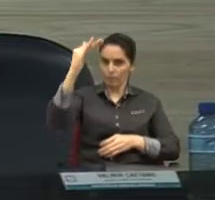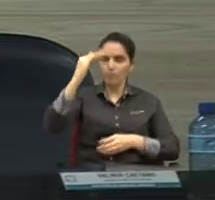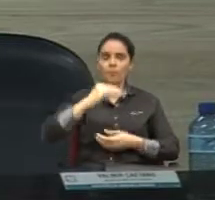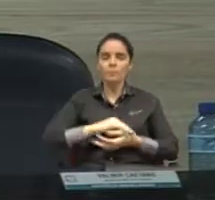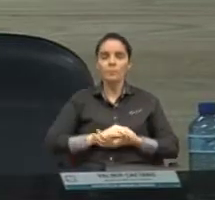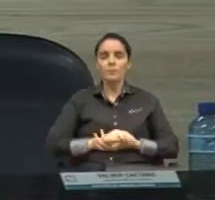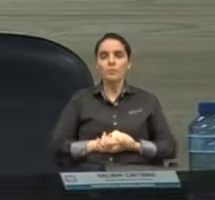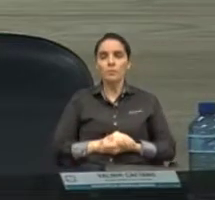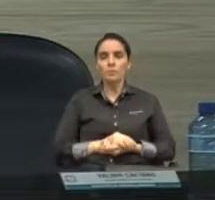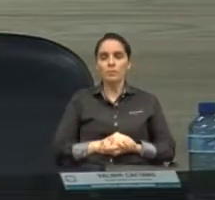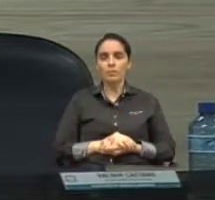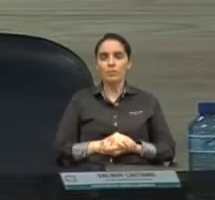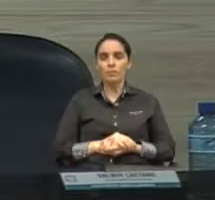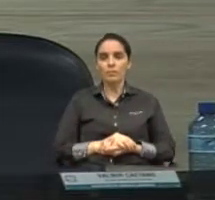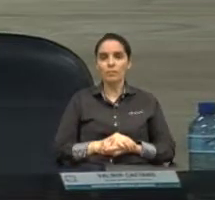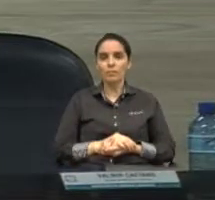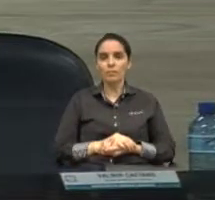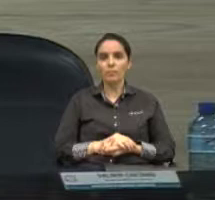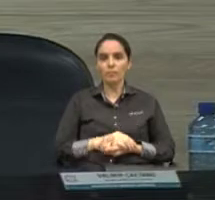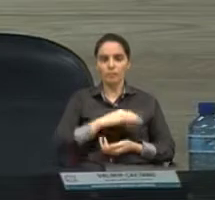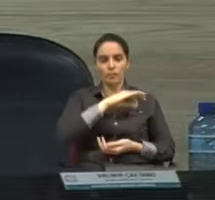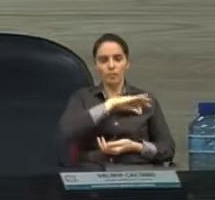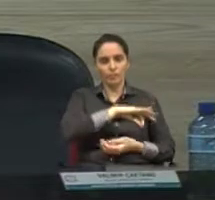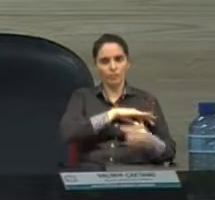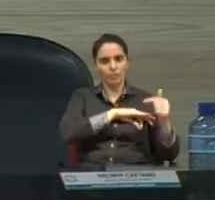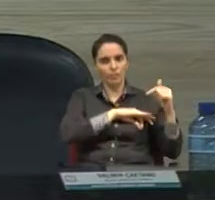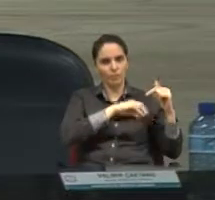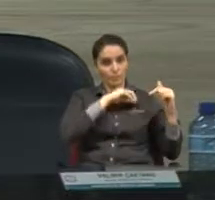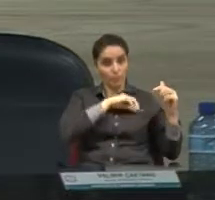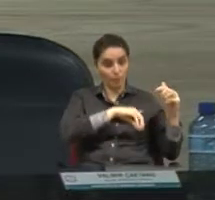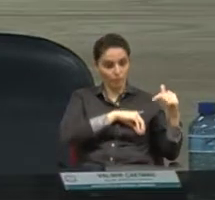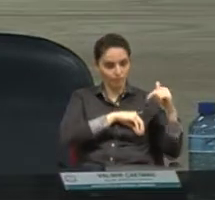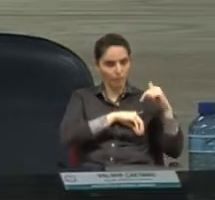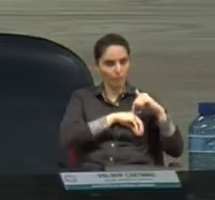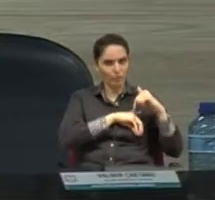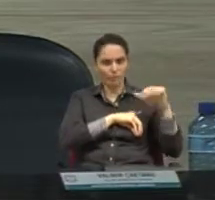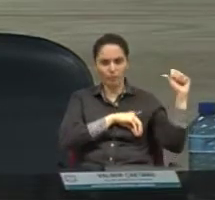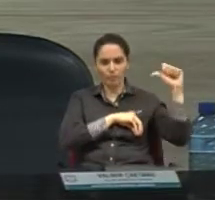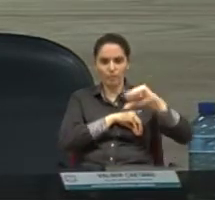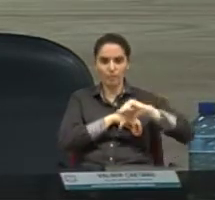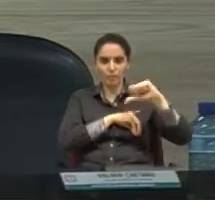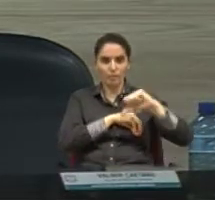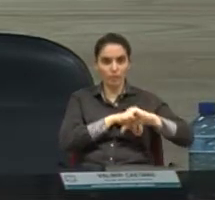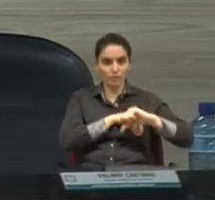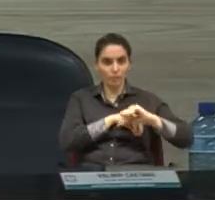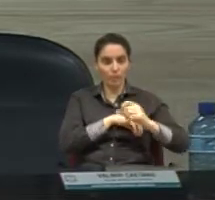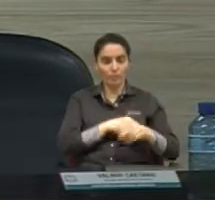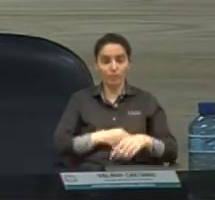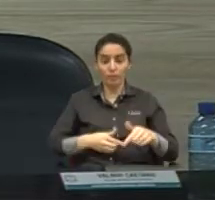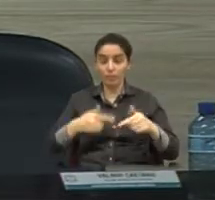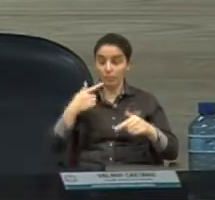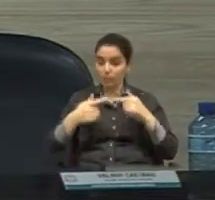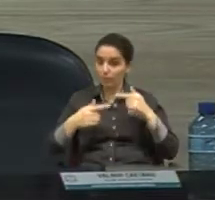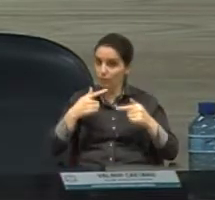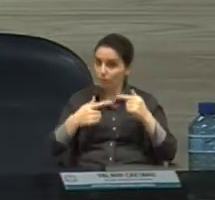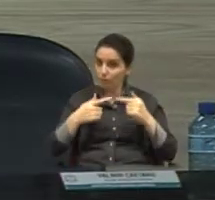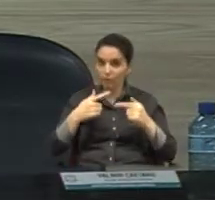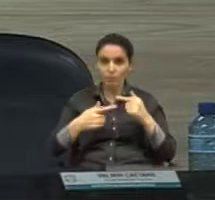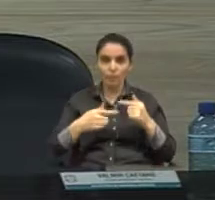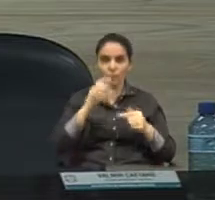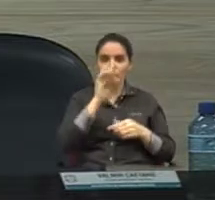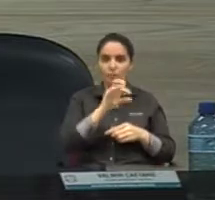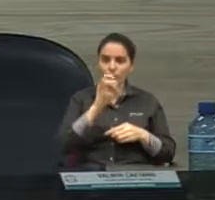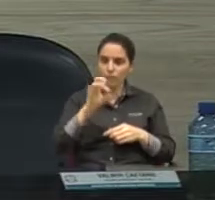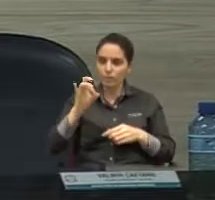Vamos tirar de fora o salário, que é tudo nesse país está de ponta cabeça. Se a gente fosse discutir cada coisa,